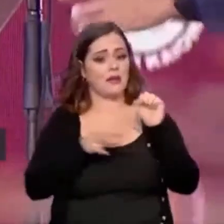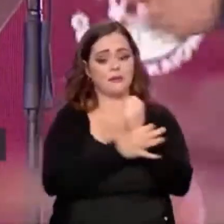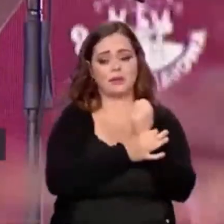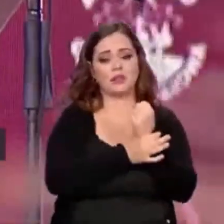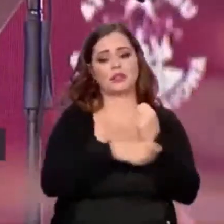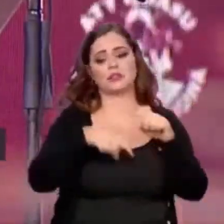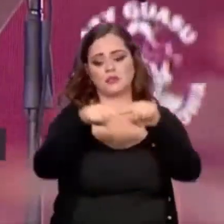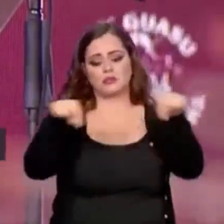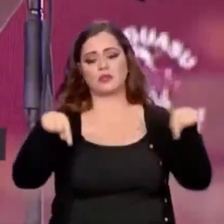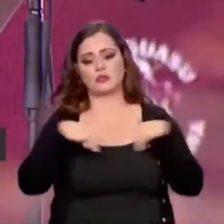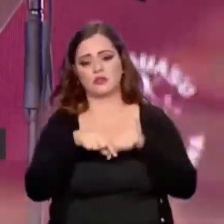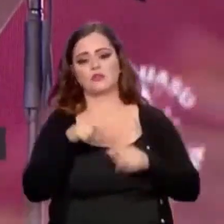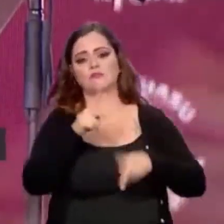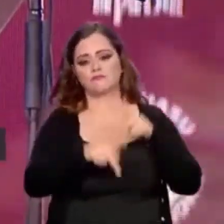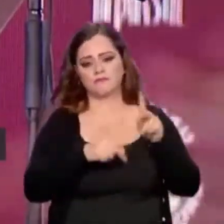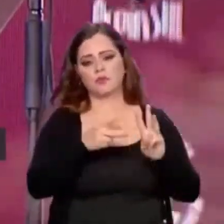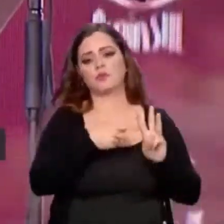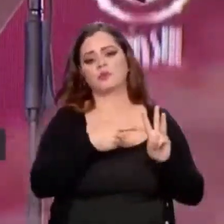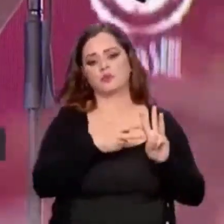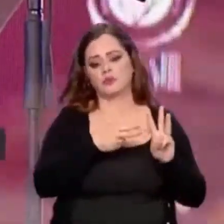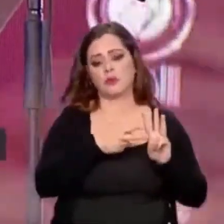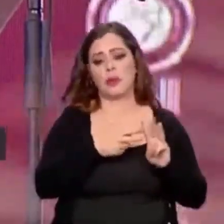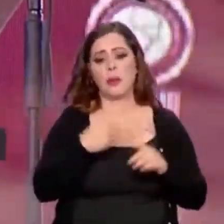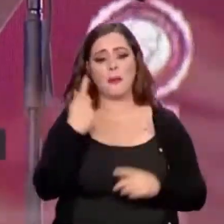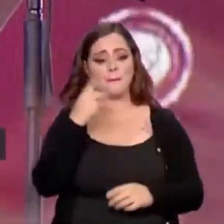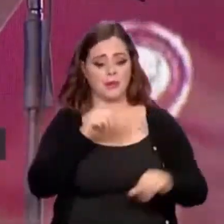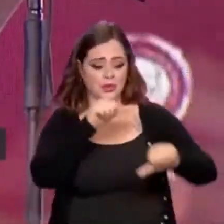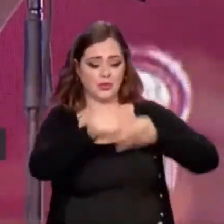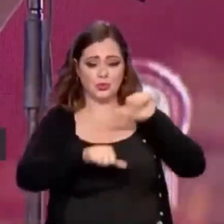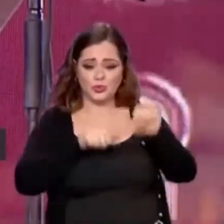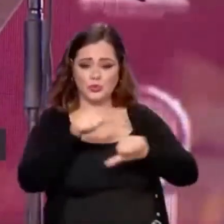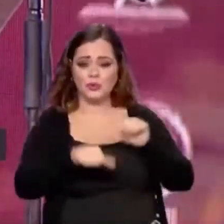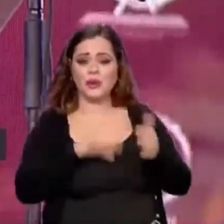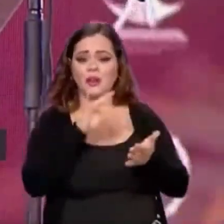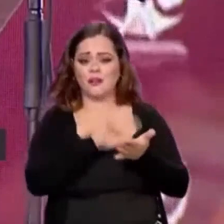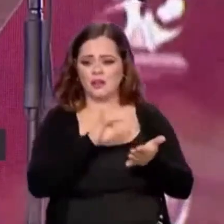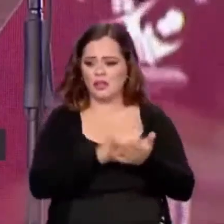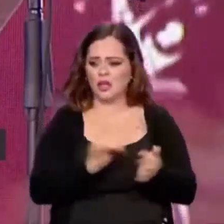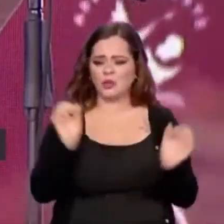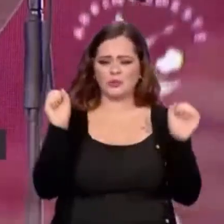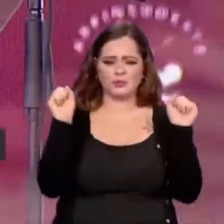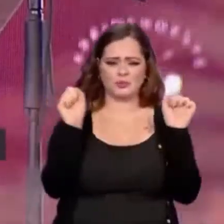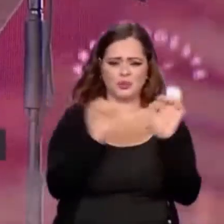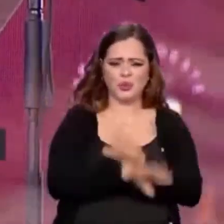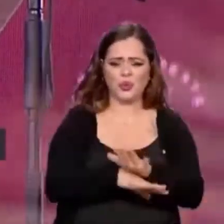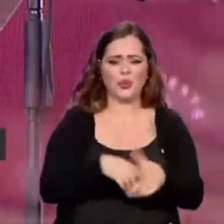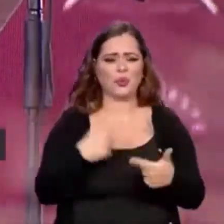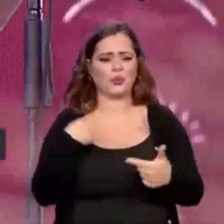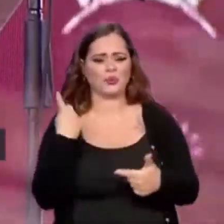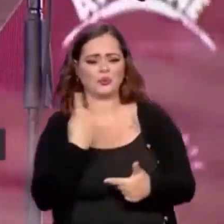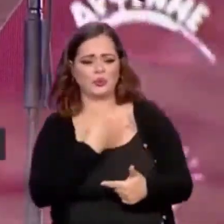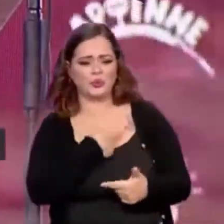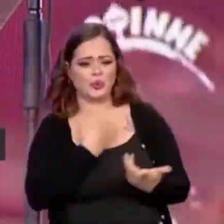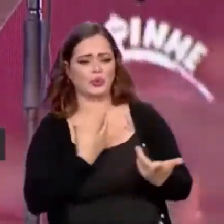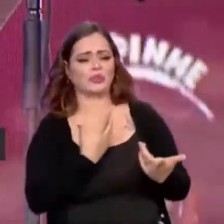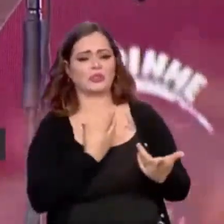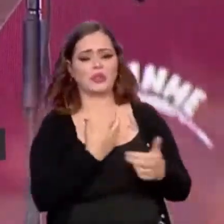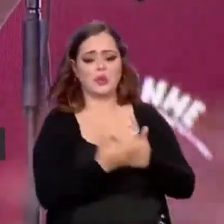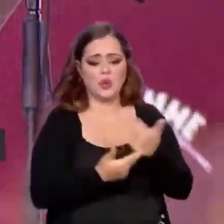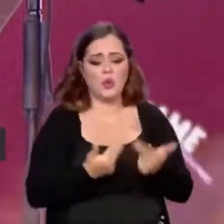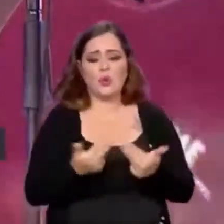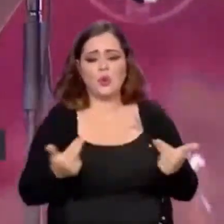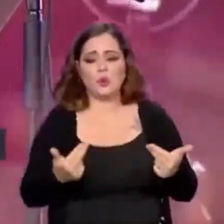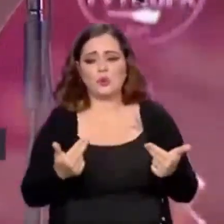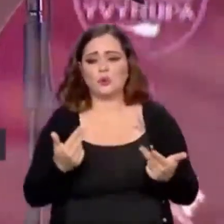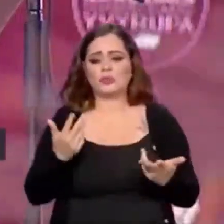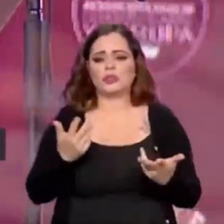terras indígenas, para mudarmos essa realidade de destruição dos nossos biomas, dos nossos recursos naturais